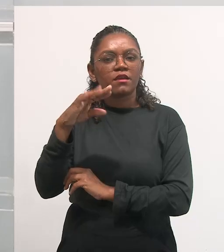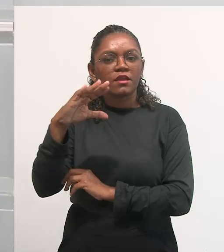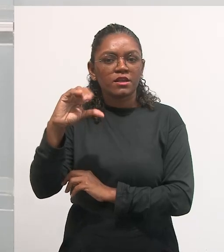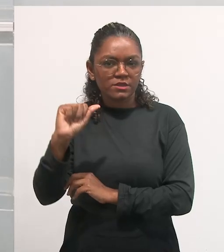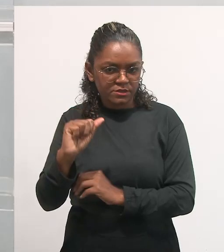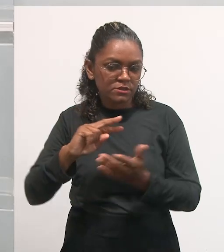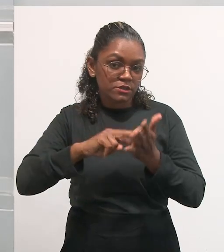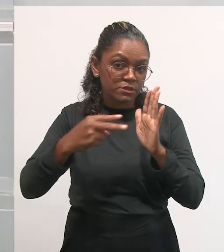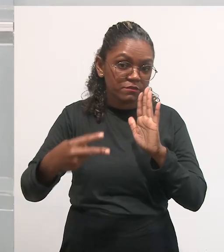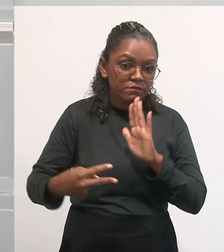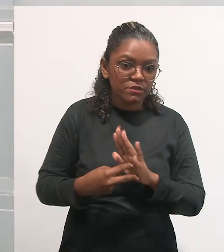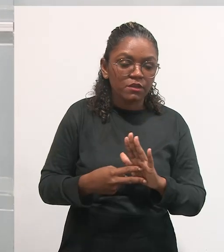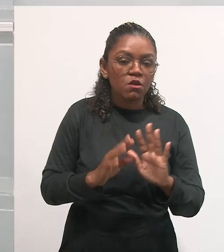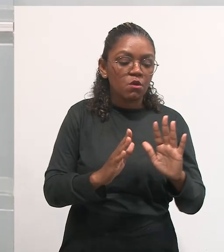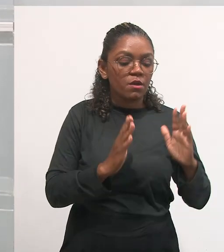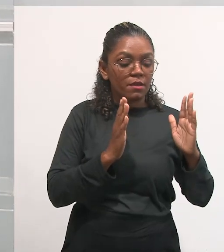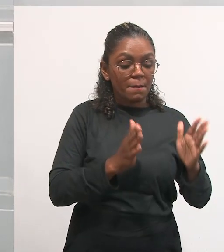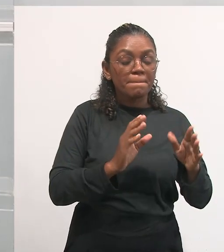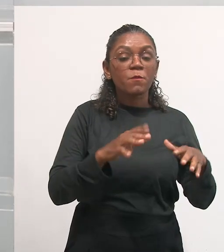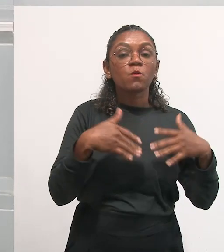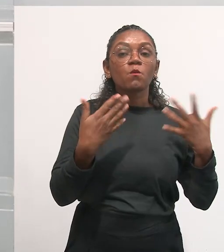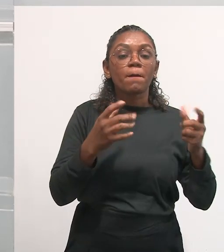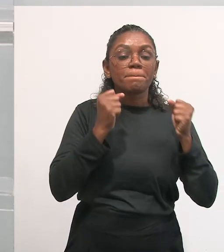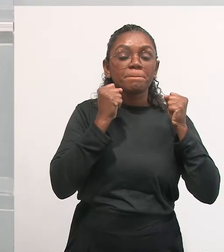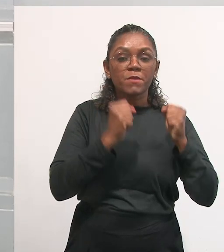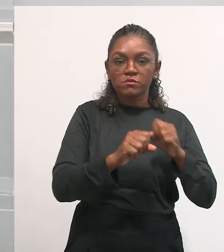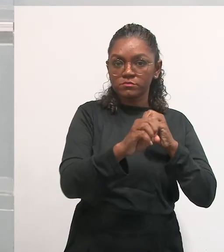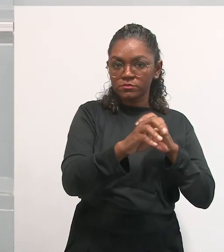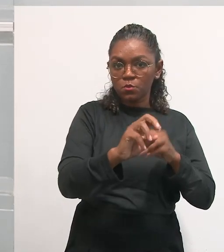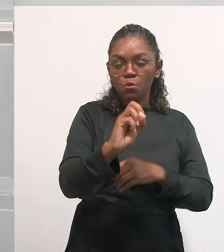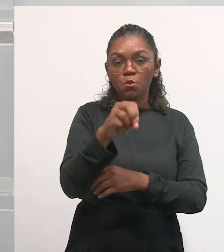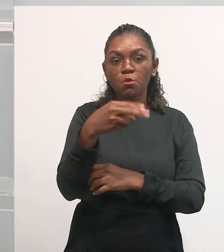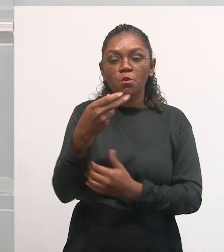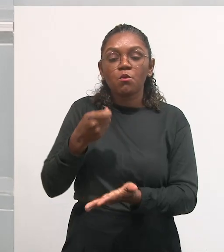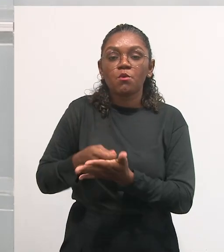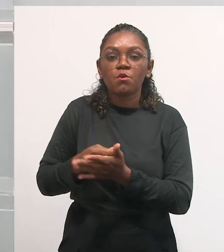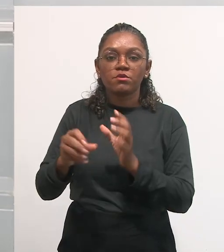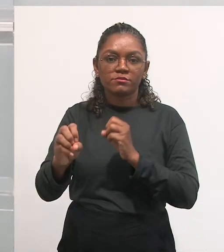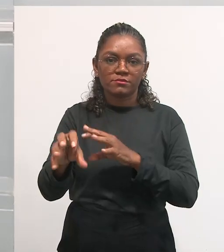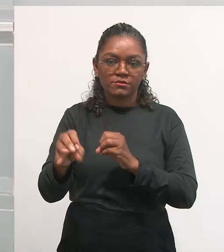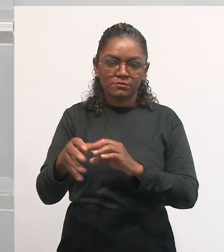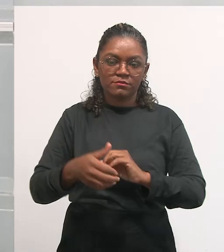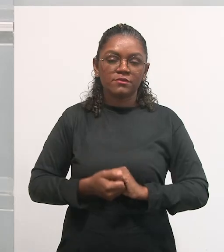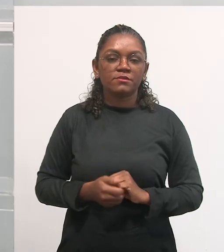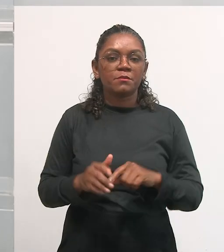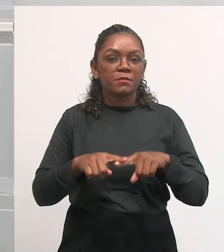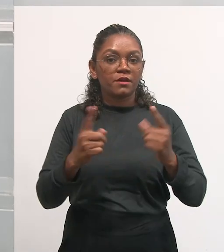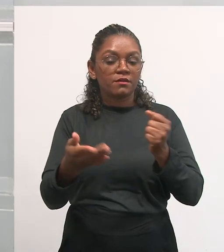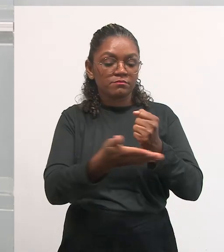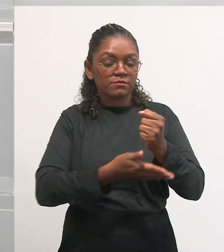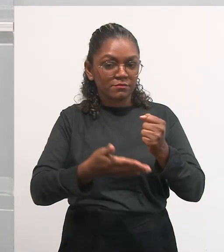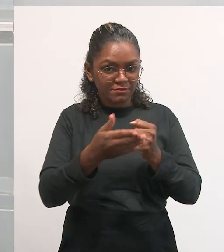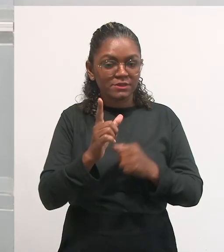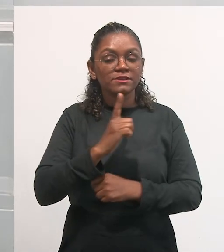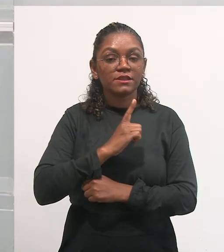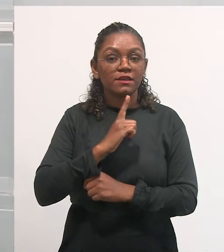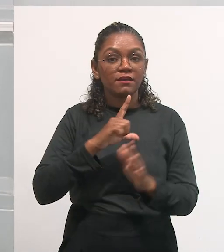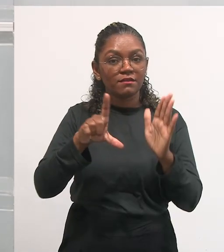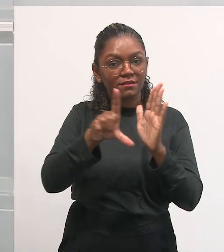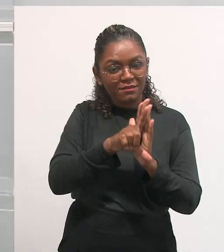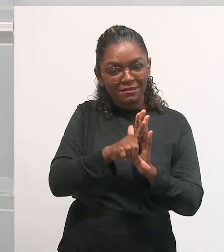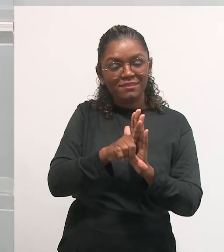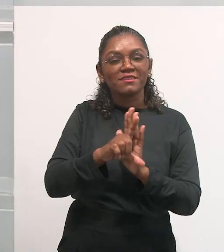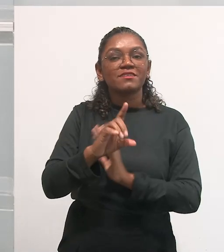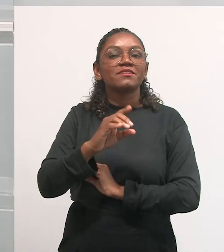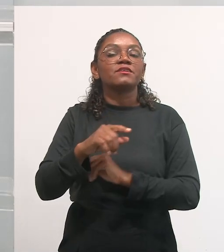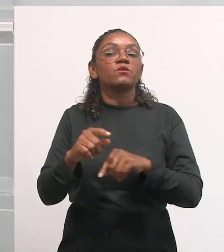ensinado Então hoje na hoje a gente tem a base nacional com curricular que vai ser objeto da nossa das nossas aulas aqui